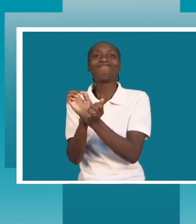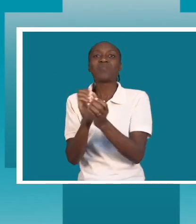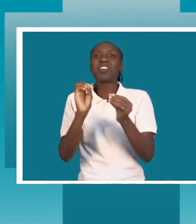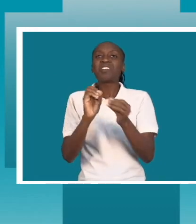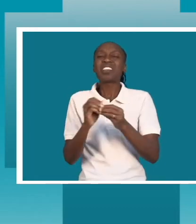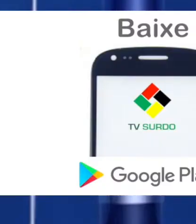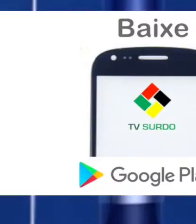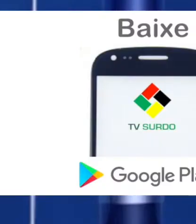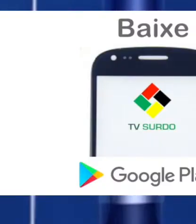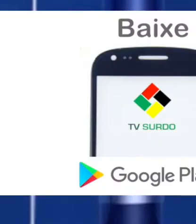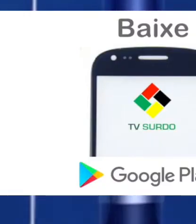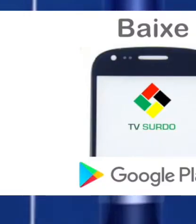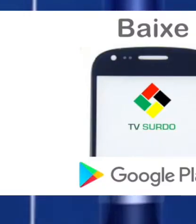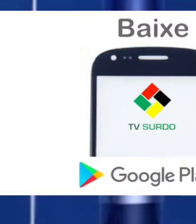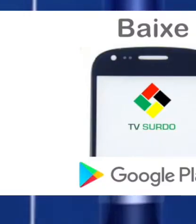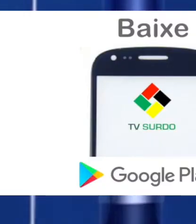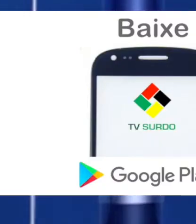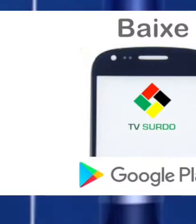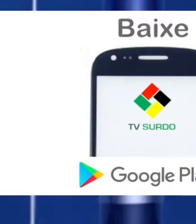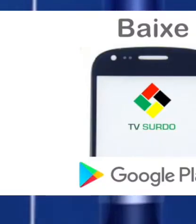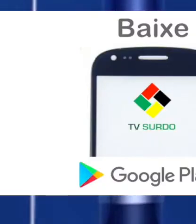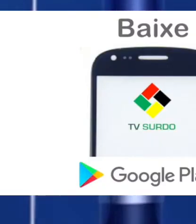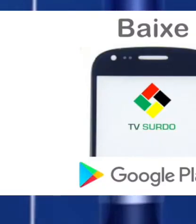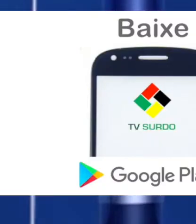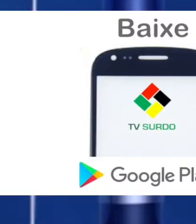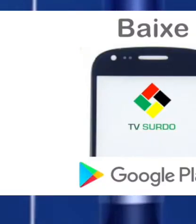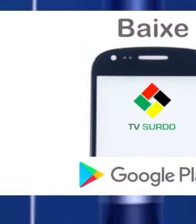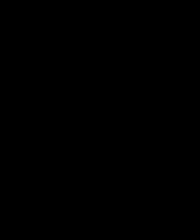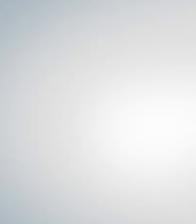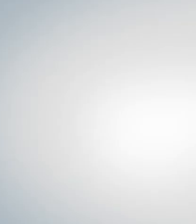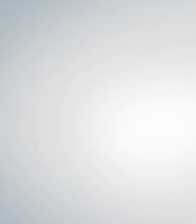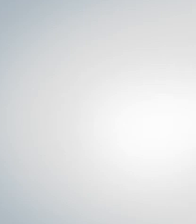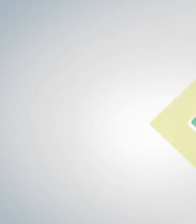isso. Vamos observar uma pausa, voltamos num piscar de olhos.